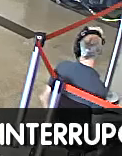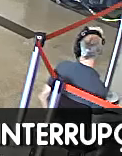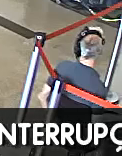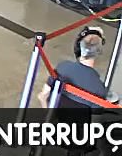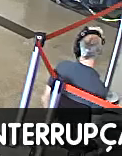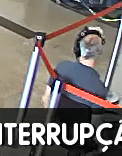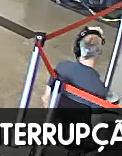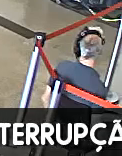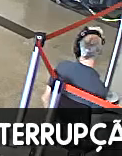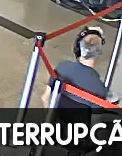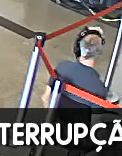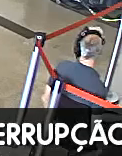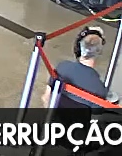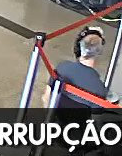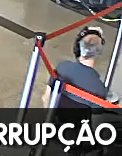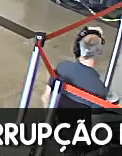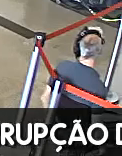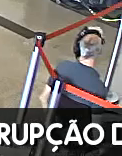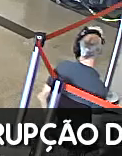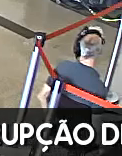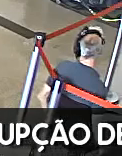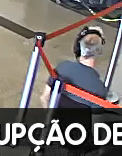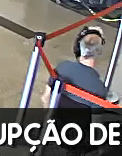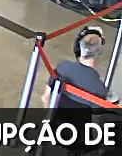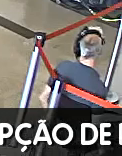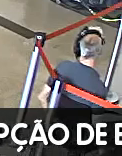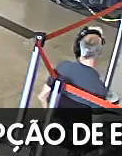ficam praticamente refém das empresas.